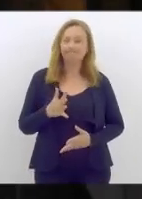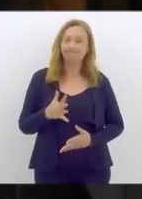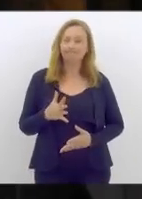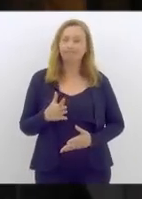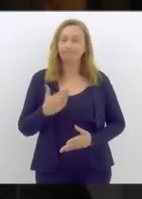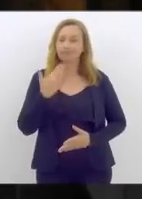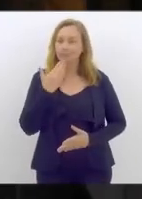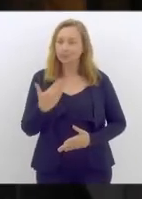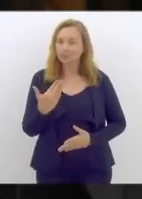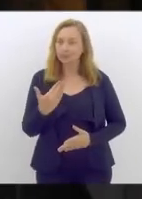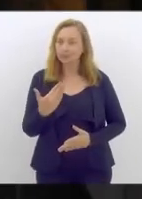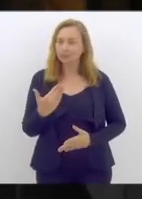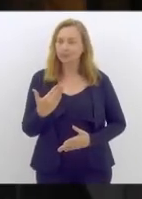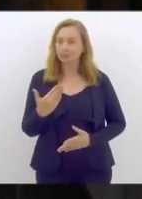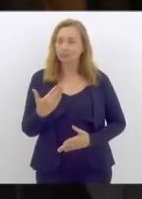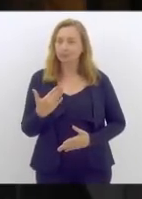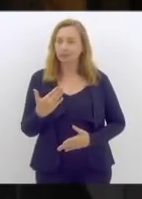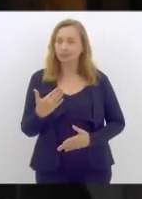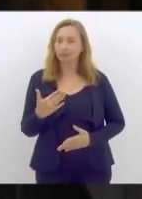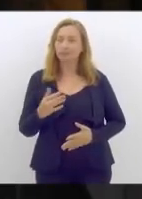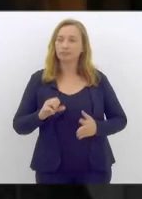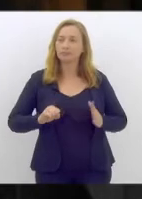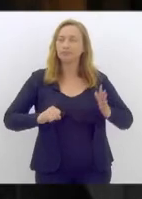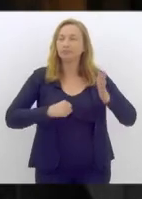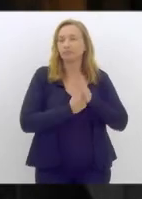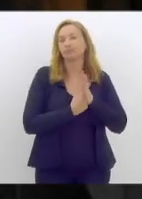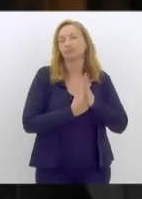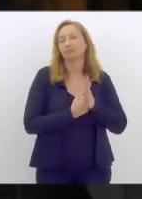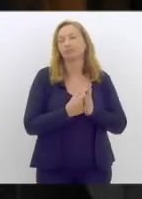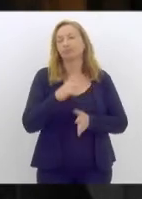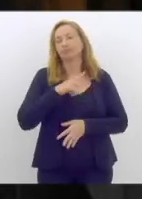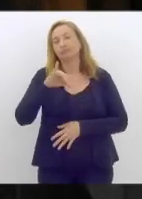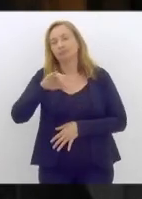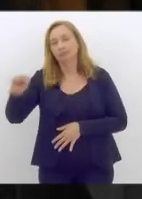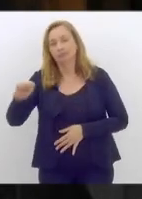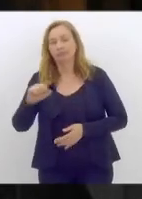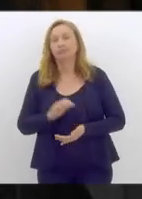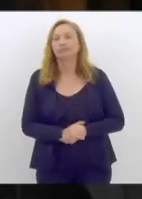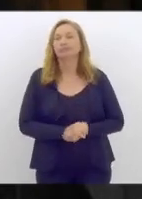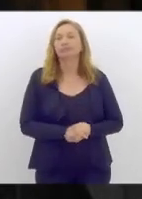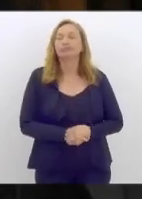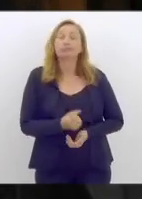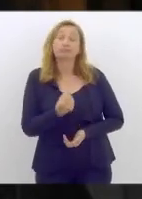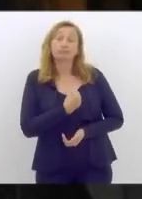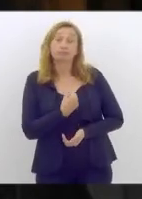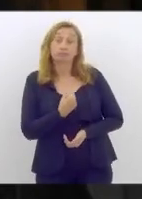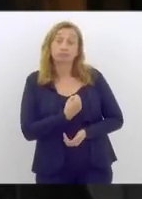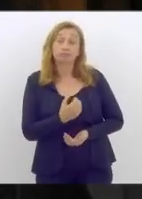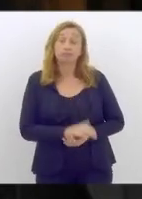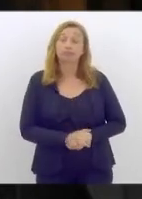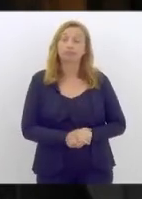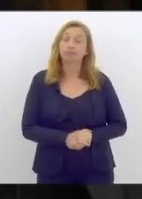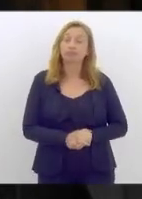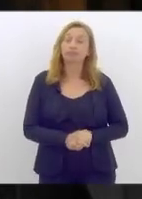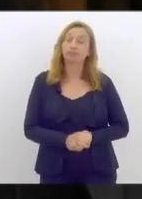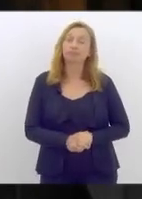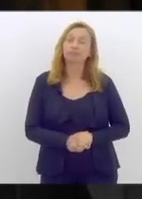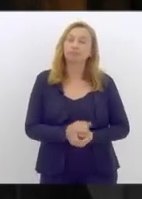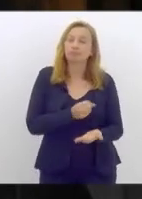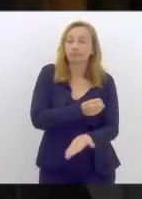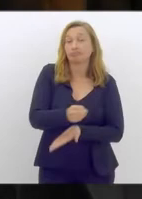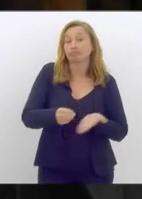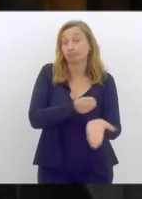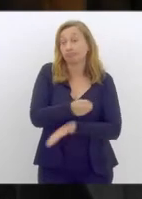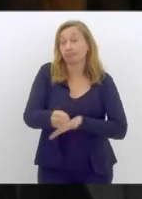fazenda de impacto desse valor da redução do ICMS e o número que veio baseado